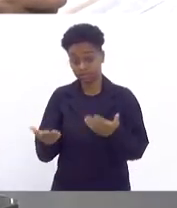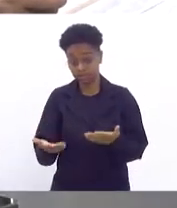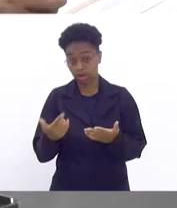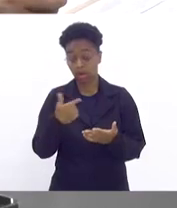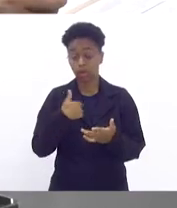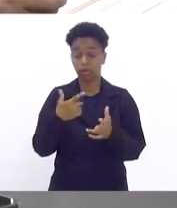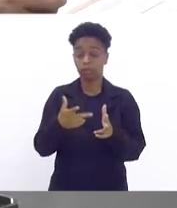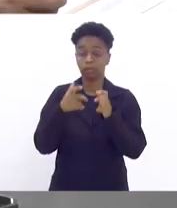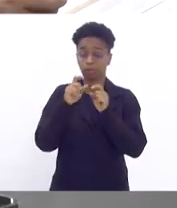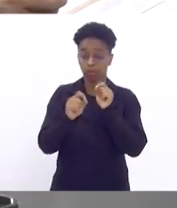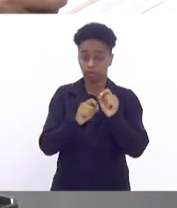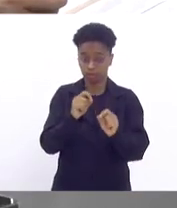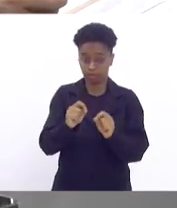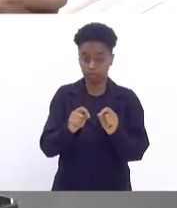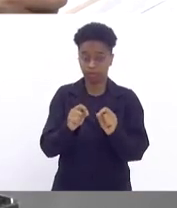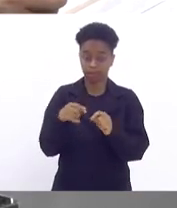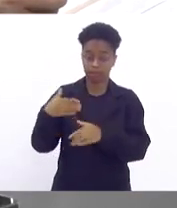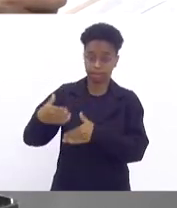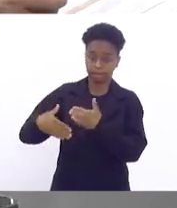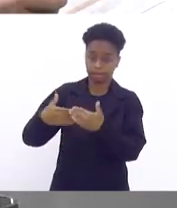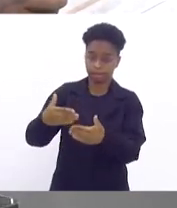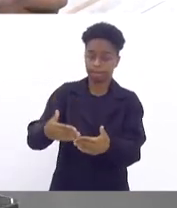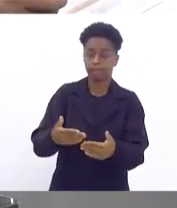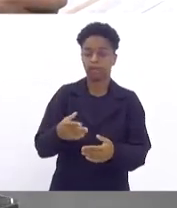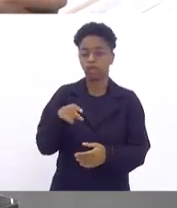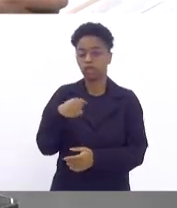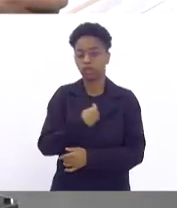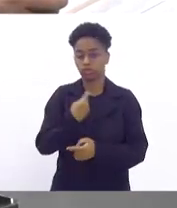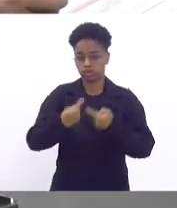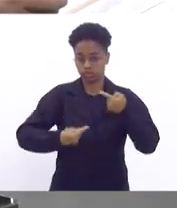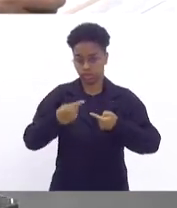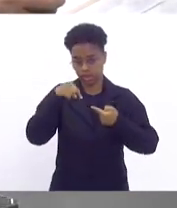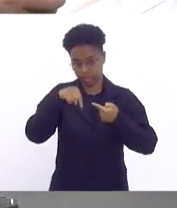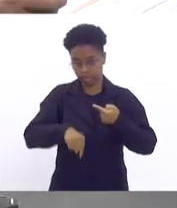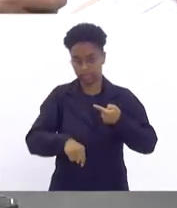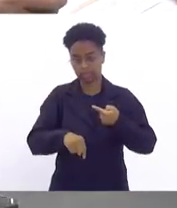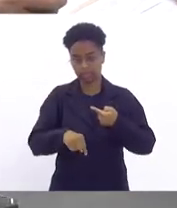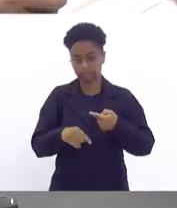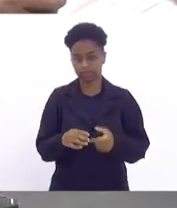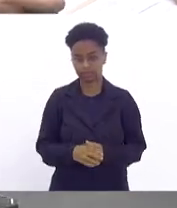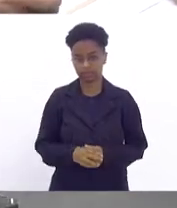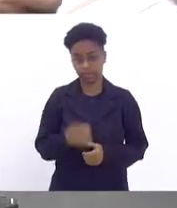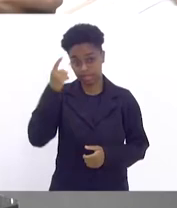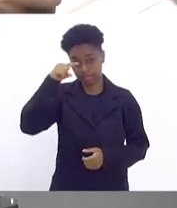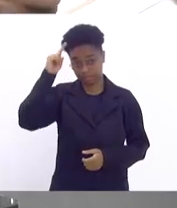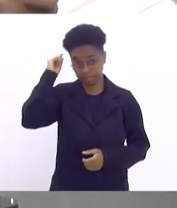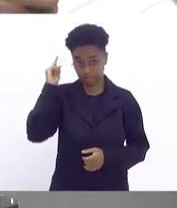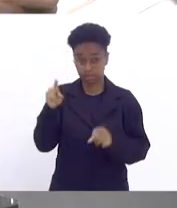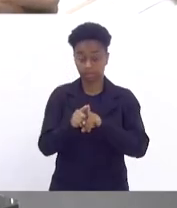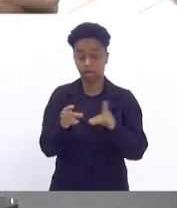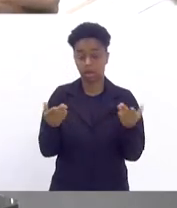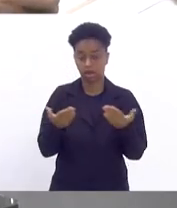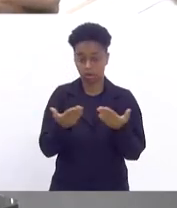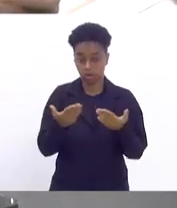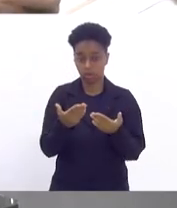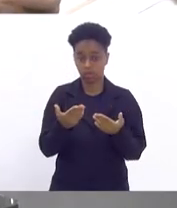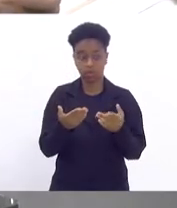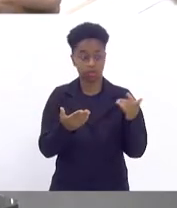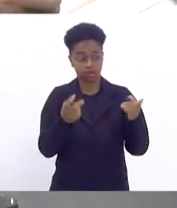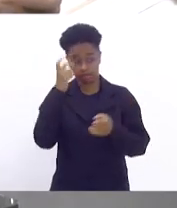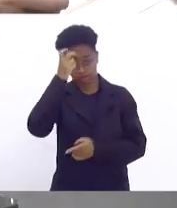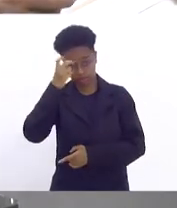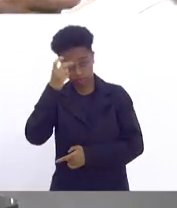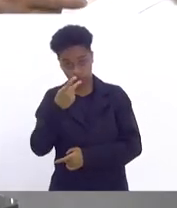considero até a partir do da discussão que fizemos aqui anteriormente na semana passada e agora levantada pela Deputado